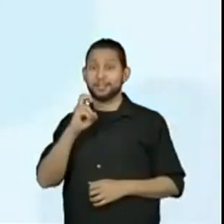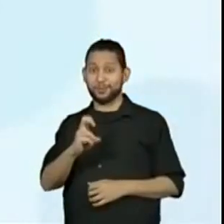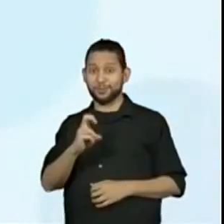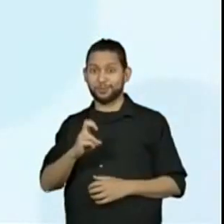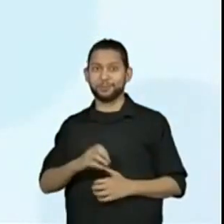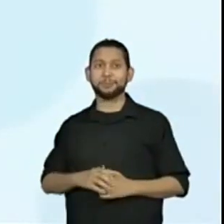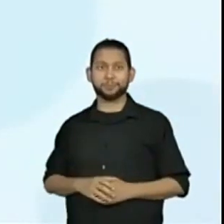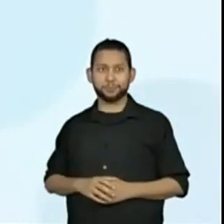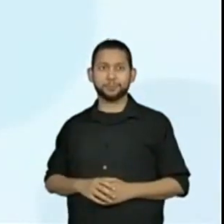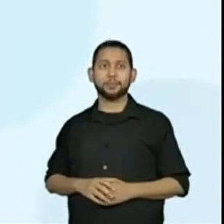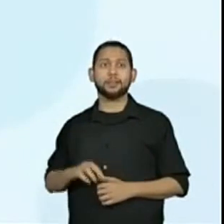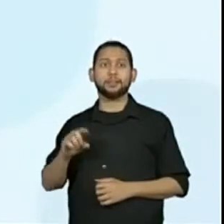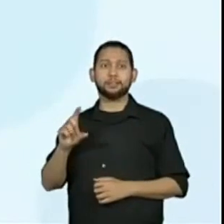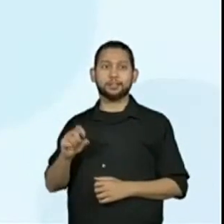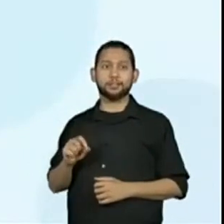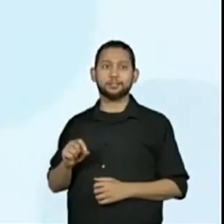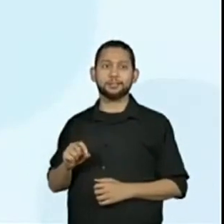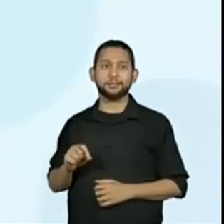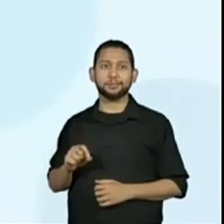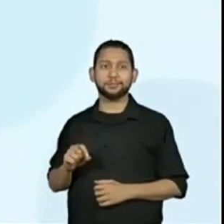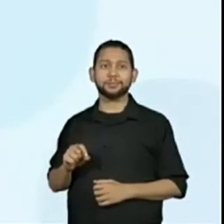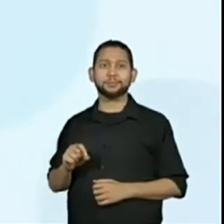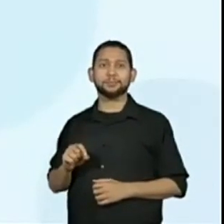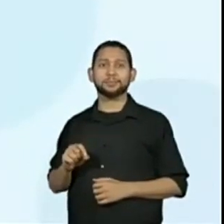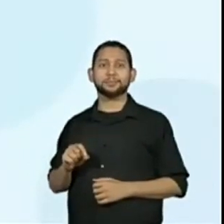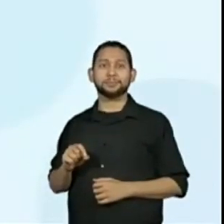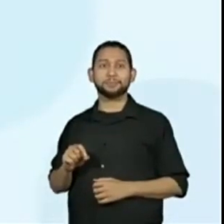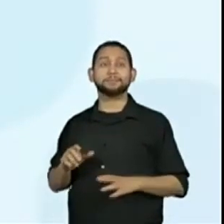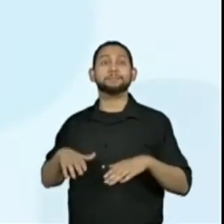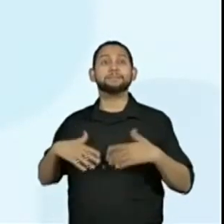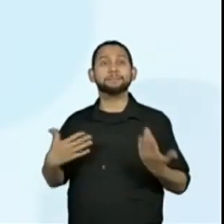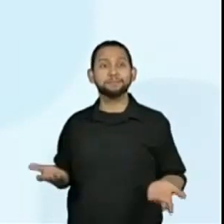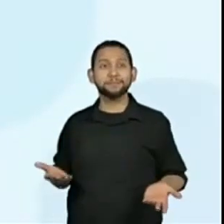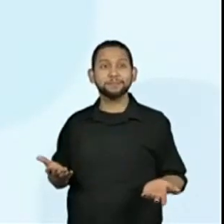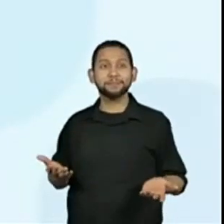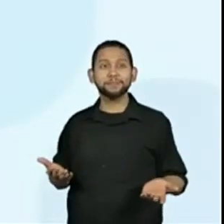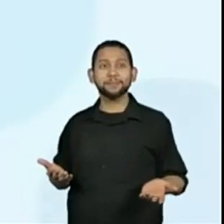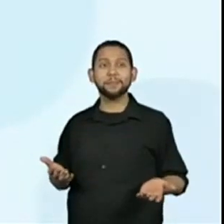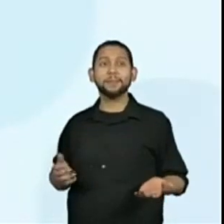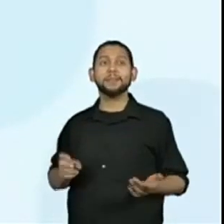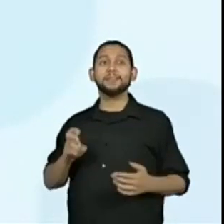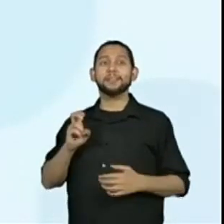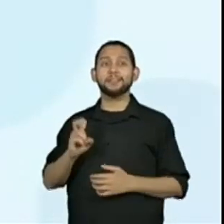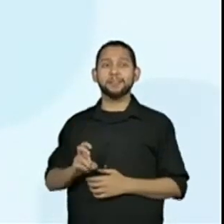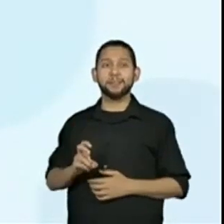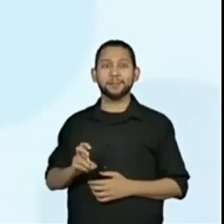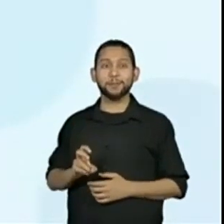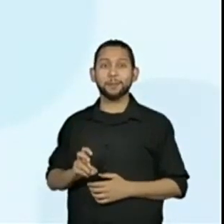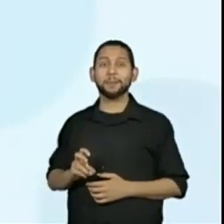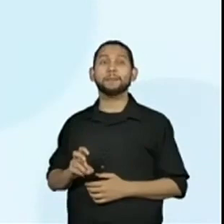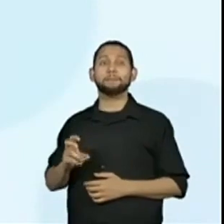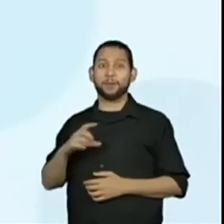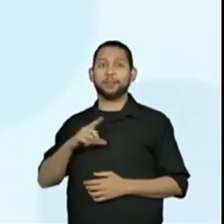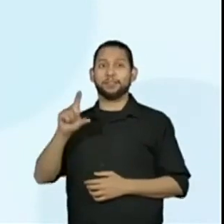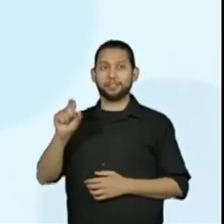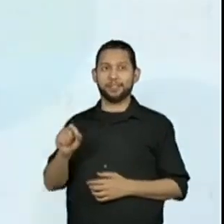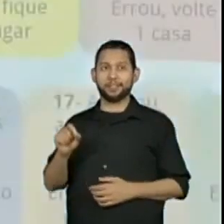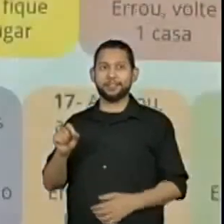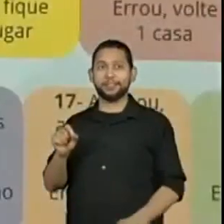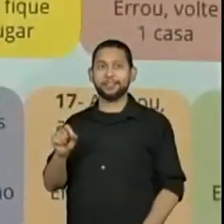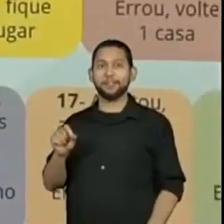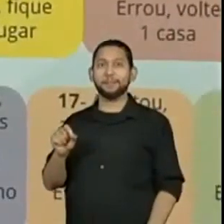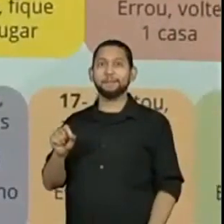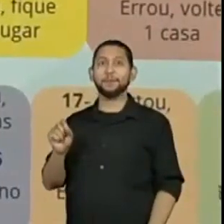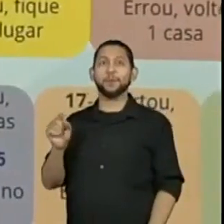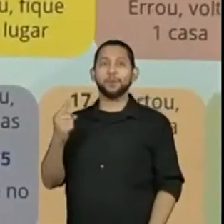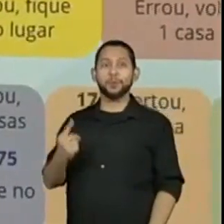Pro. Vamos. E aí, hein? 5 casinhas? 5 casinhas. Você estava na 10, certo? Isso.